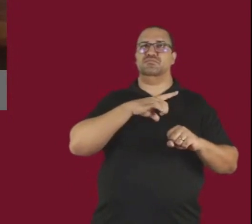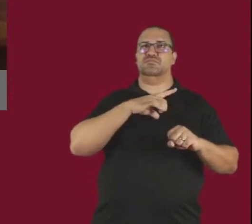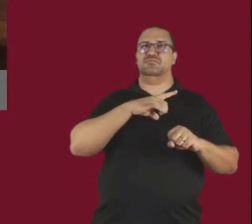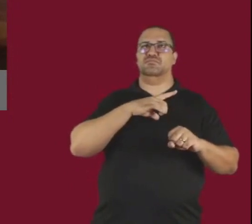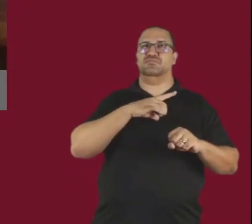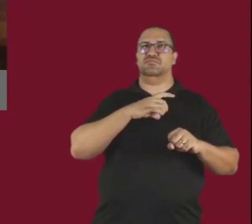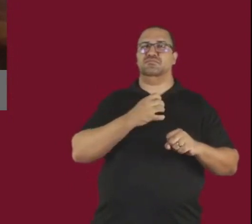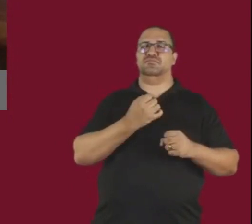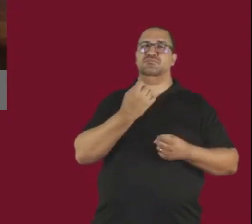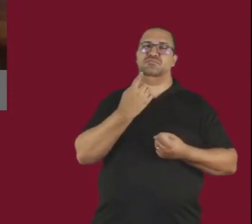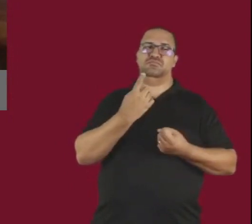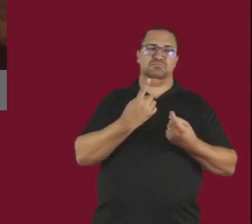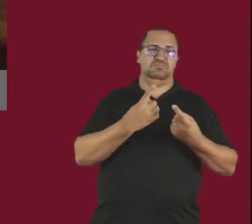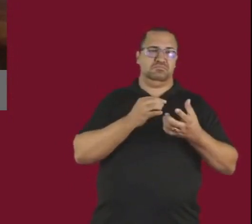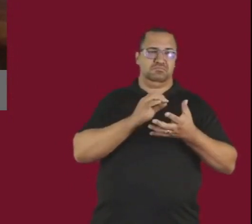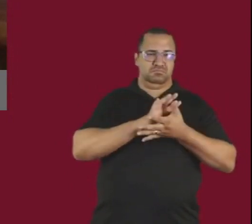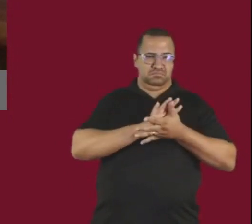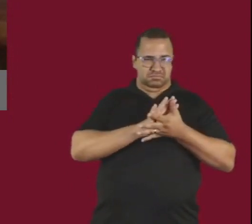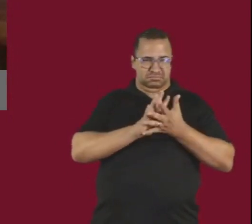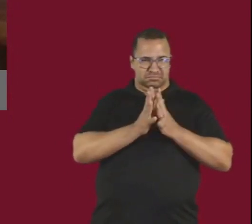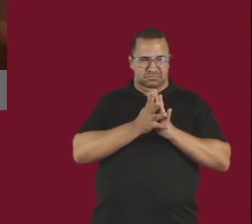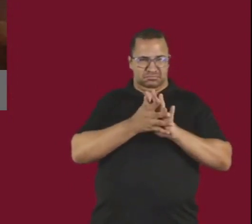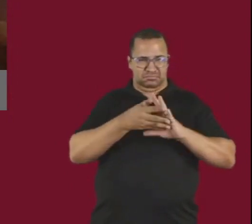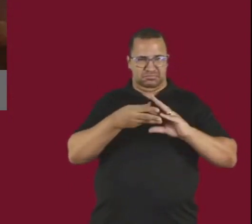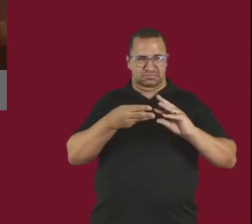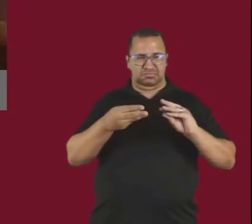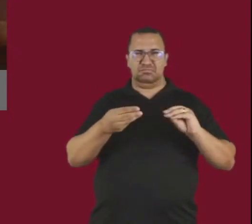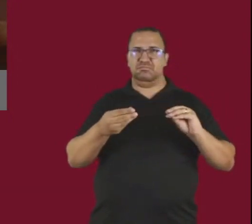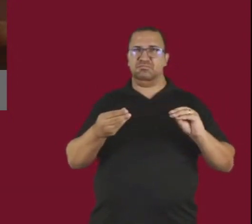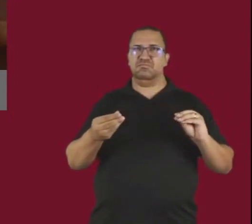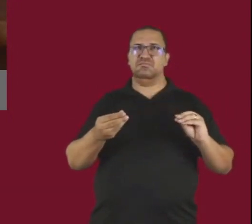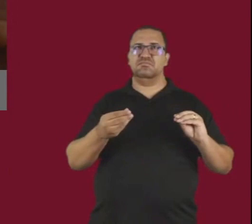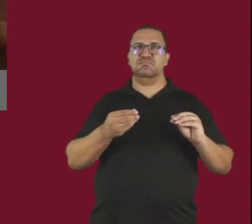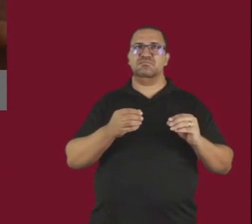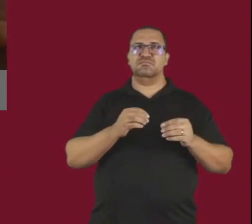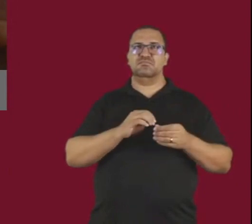se a nossa casa está em colapso,